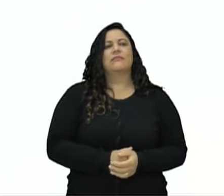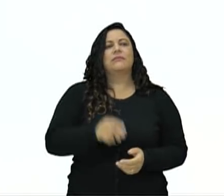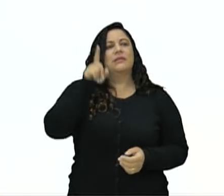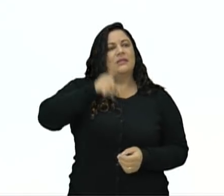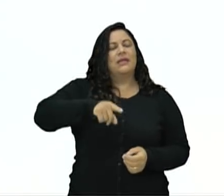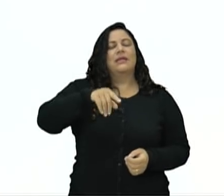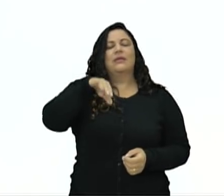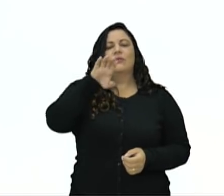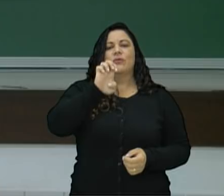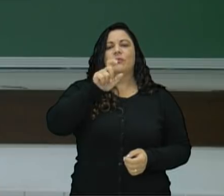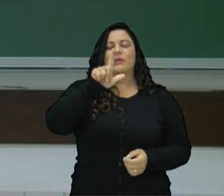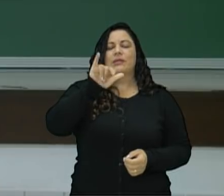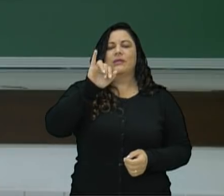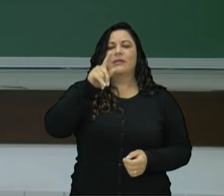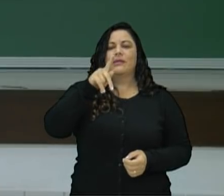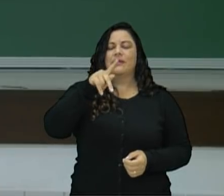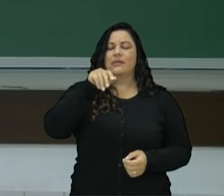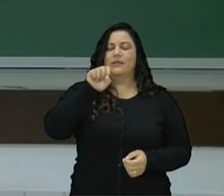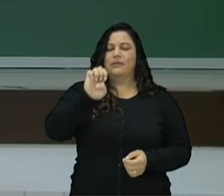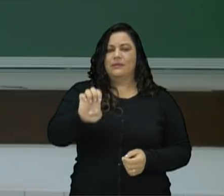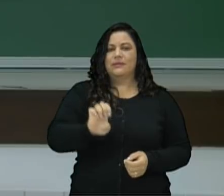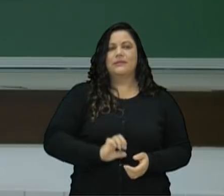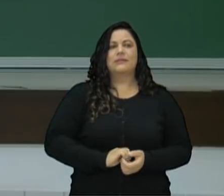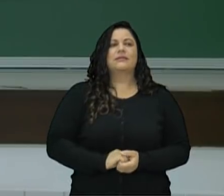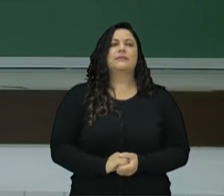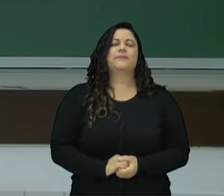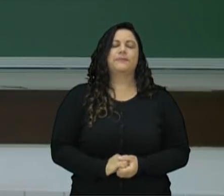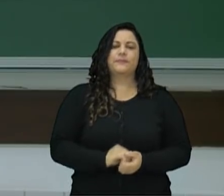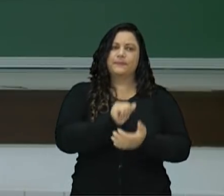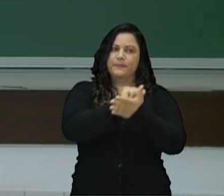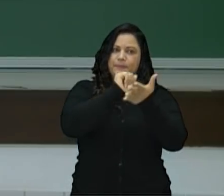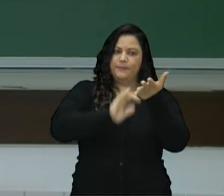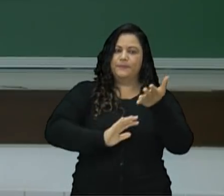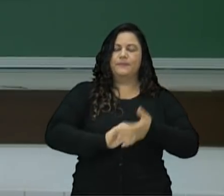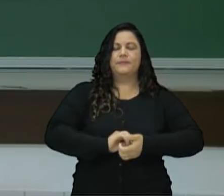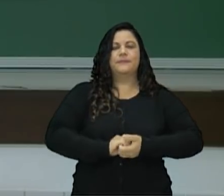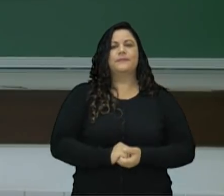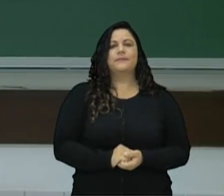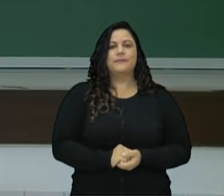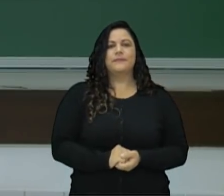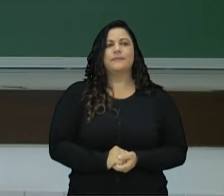ok? Vamos ver se vocês estão conseguindo acompanhar. Vamos fazer mais exercícios?